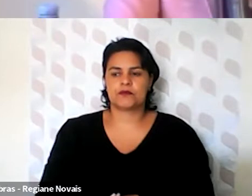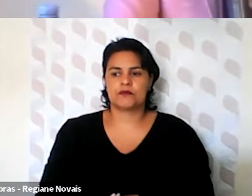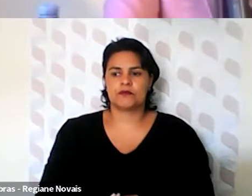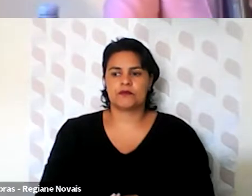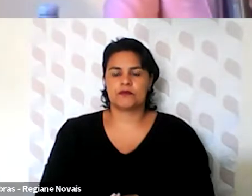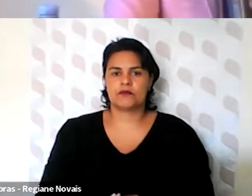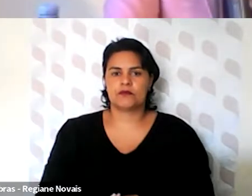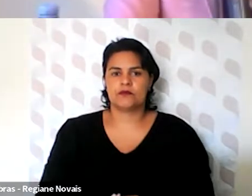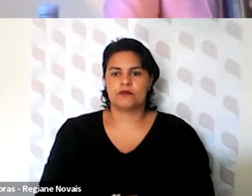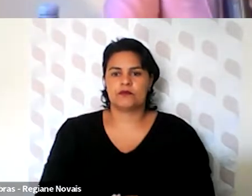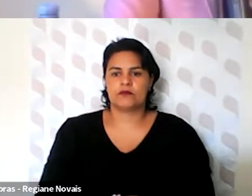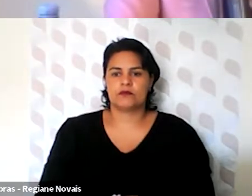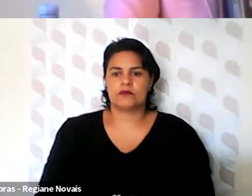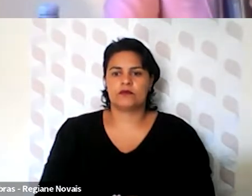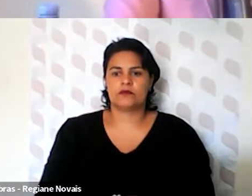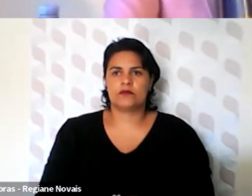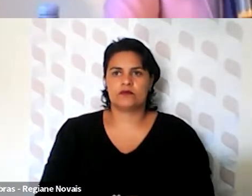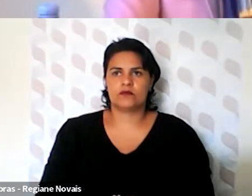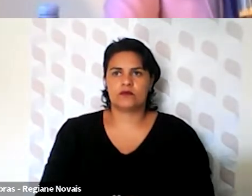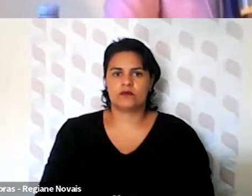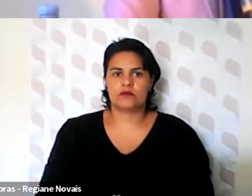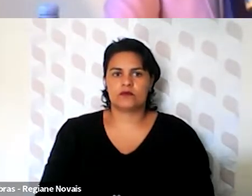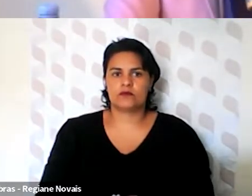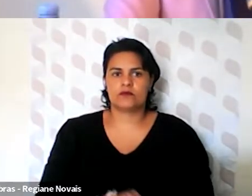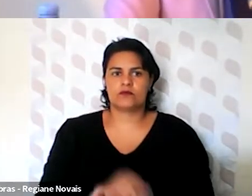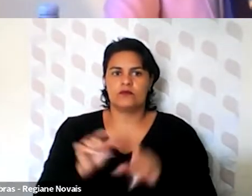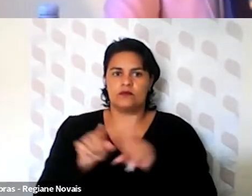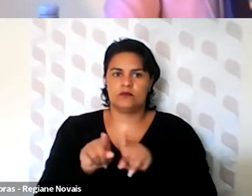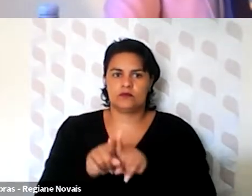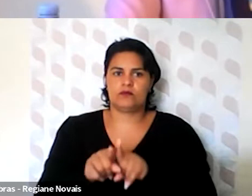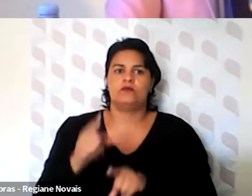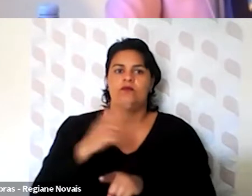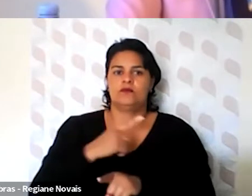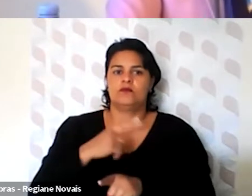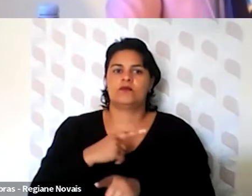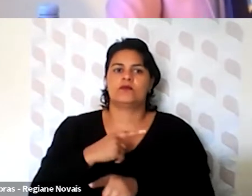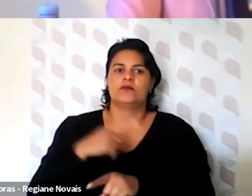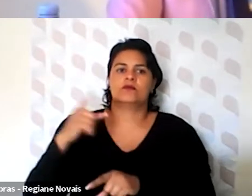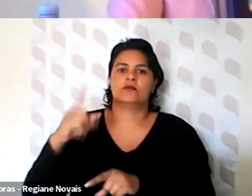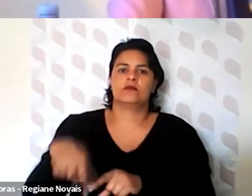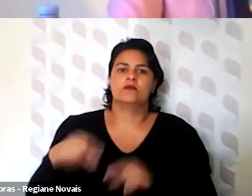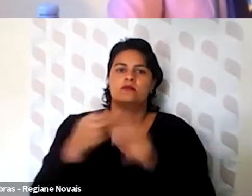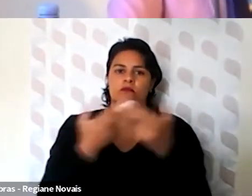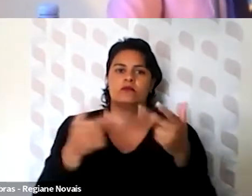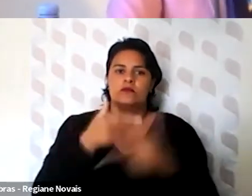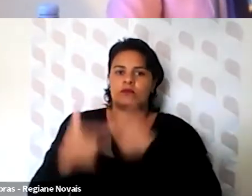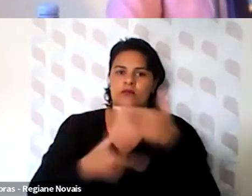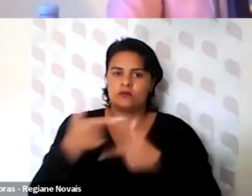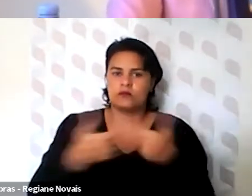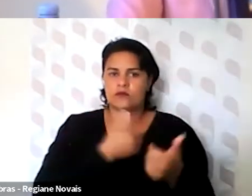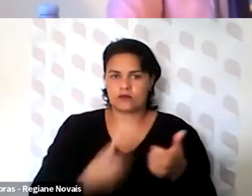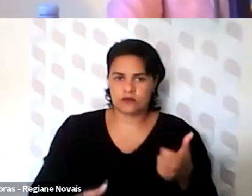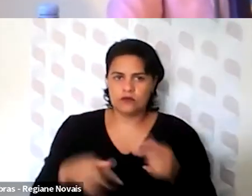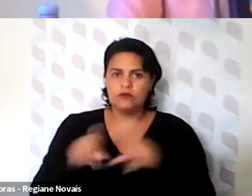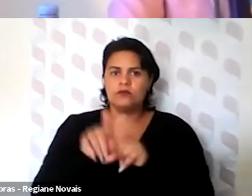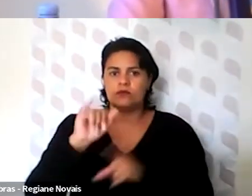protection de l'environnement au Brésil. E também teve funções importantes no governo e no Instituto IBAMA, que tem funções